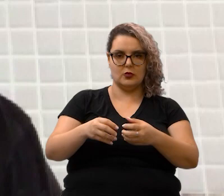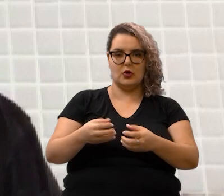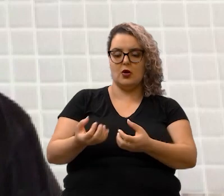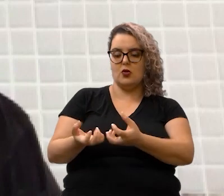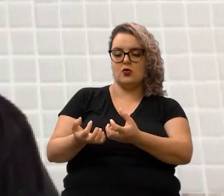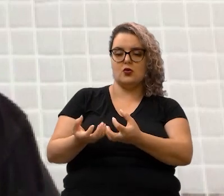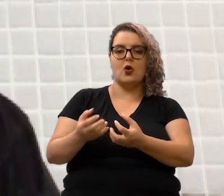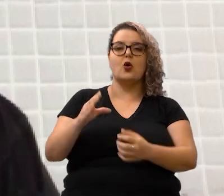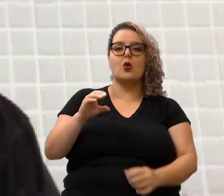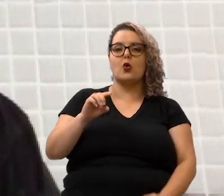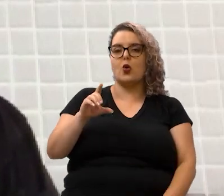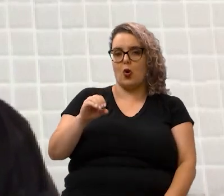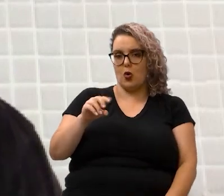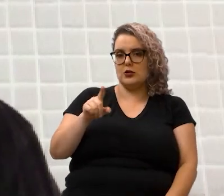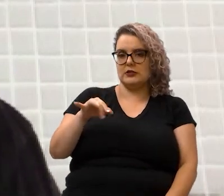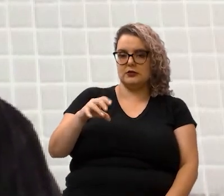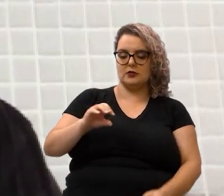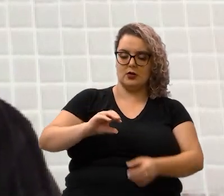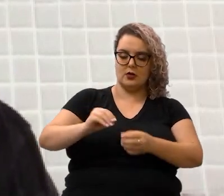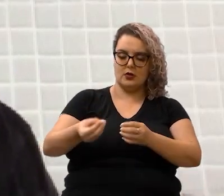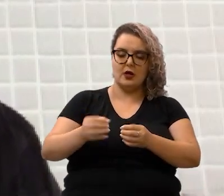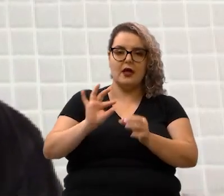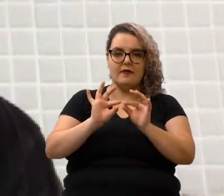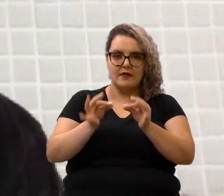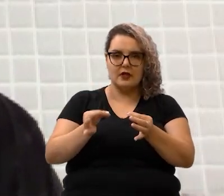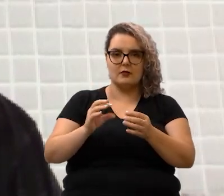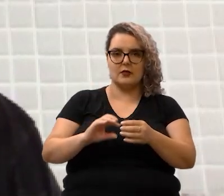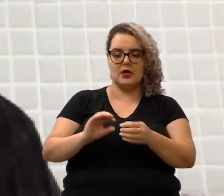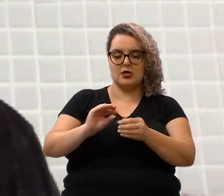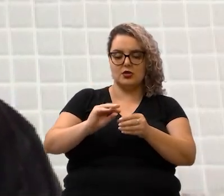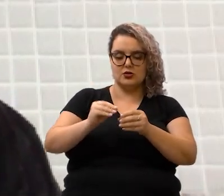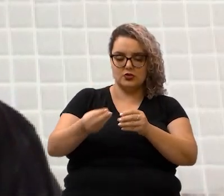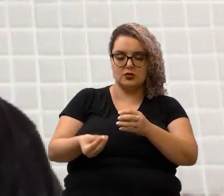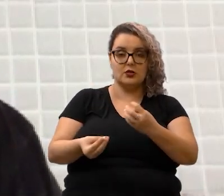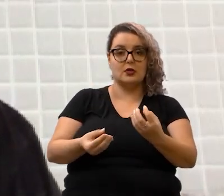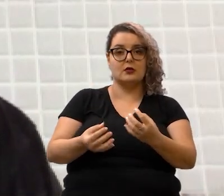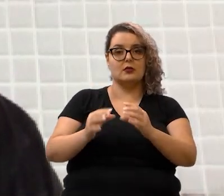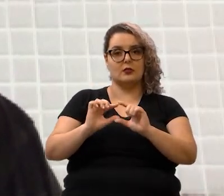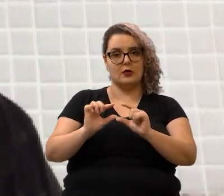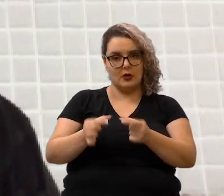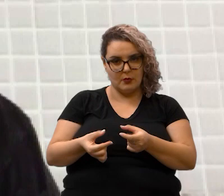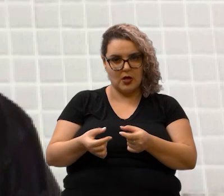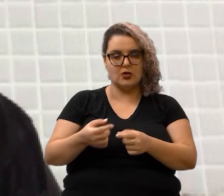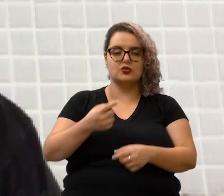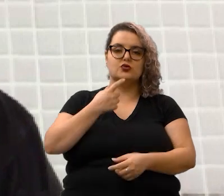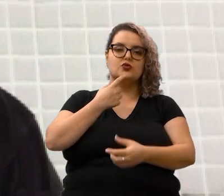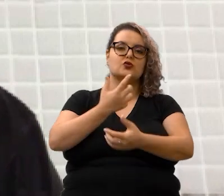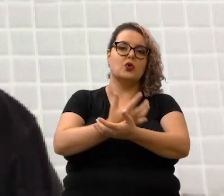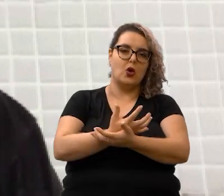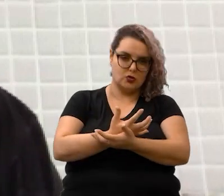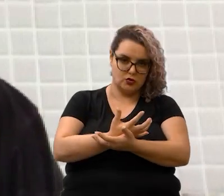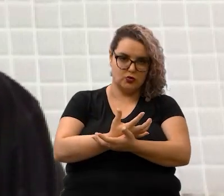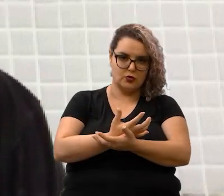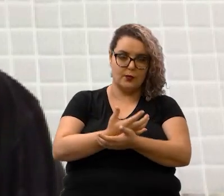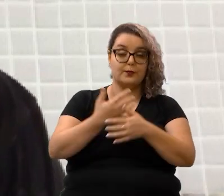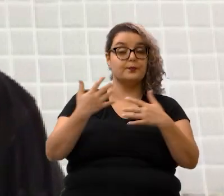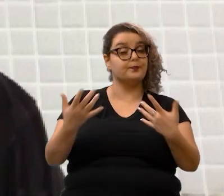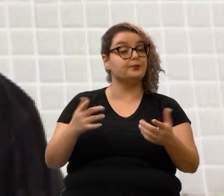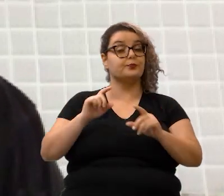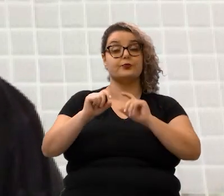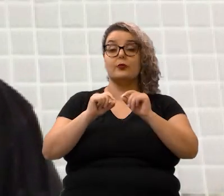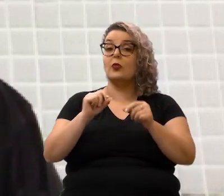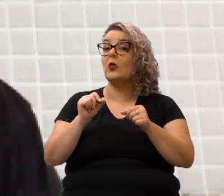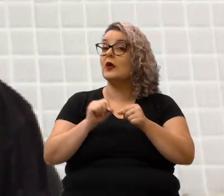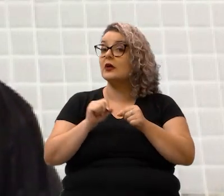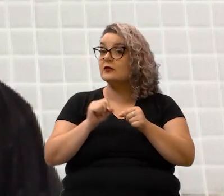tira aquela casquinha a casquinha do ovo cozido é muito fina, mas você tira aquela casquinha, embaixo teria o osso, teoricamente. Então, o que